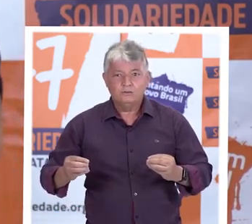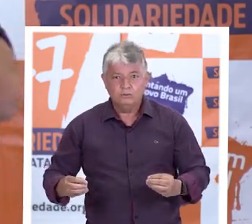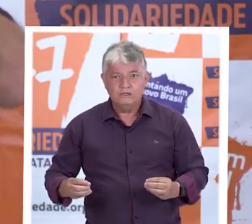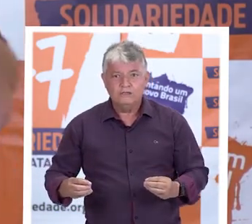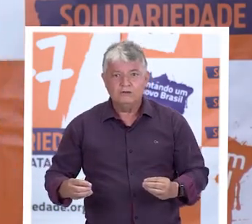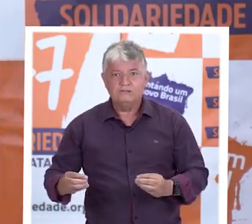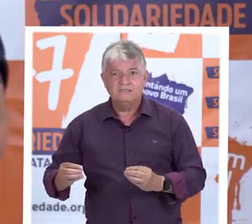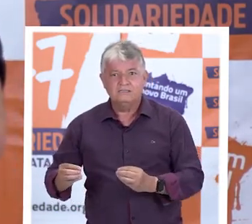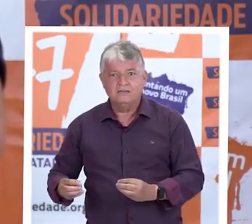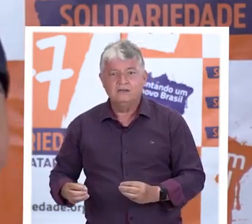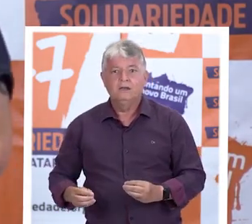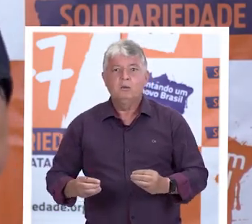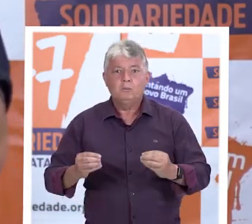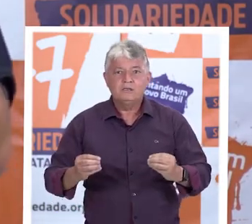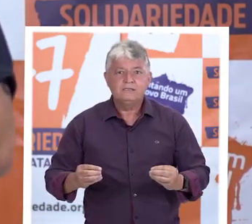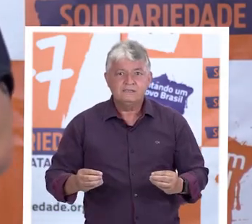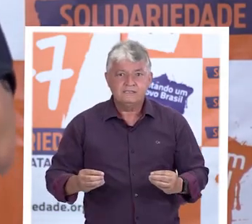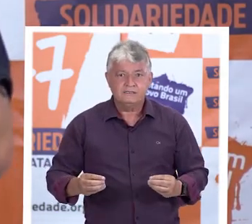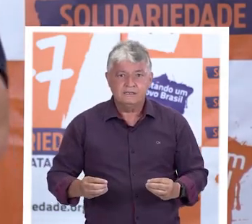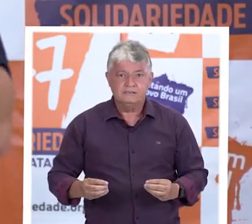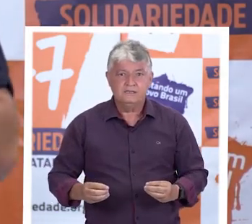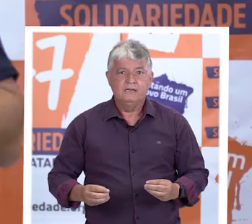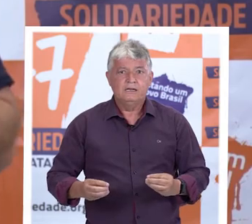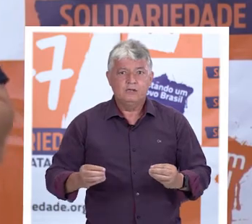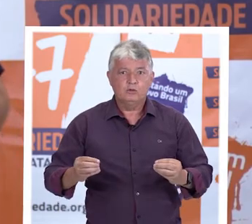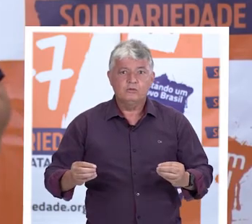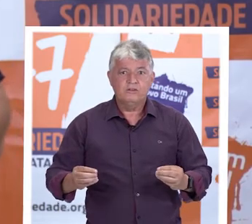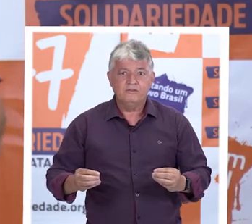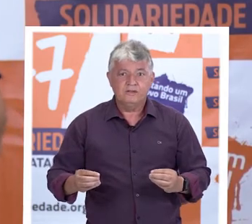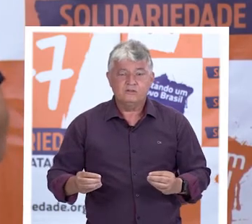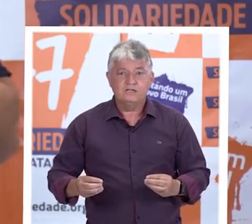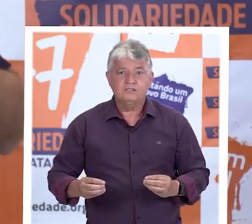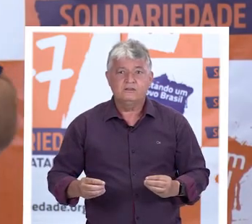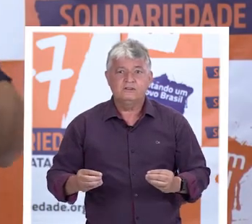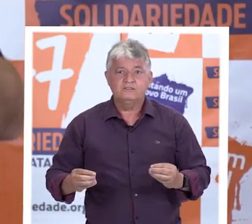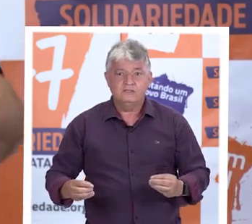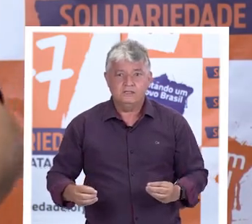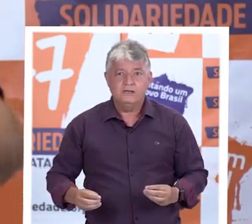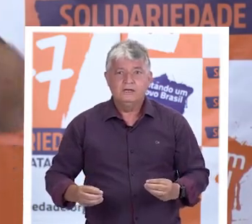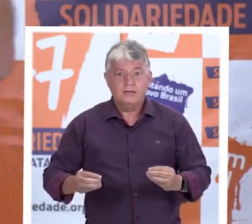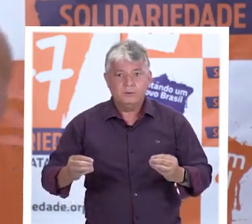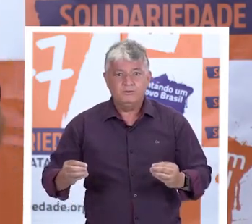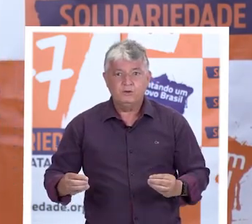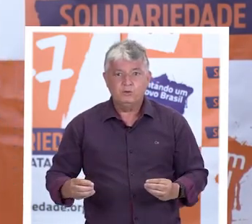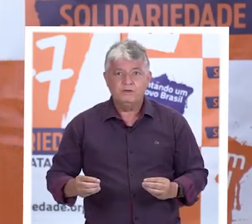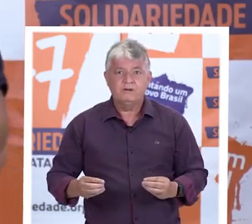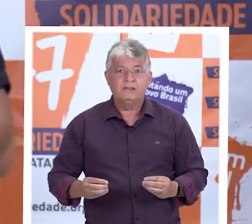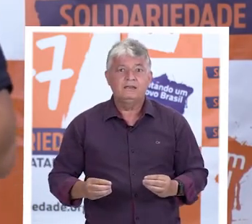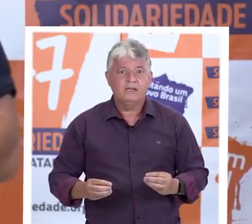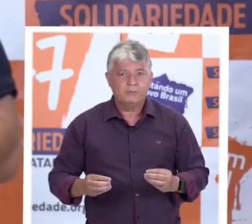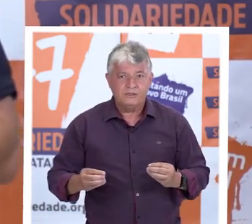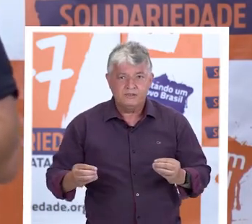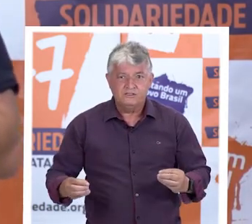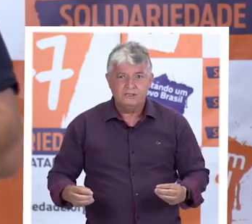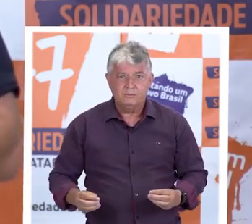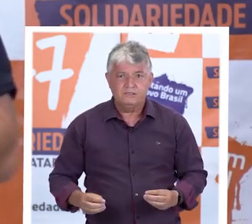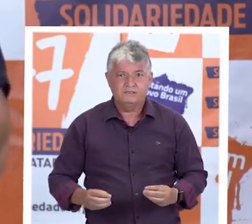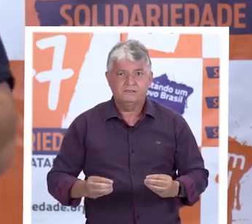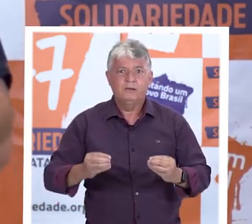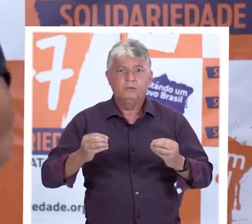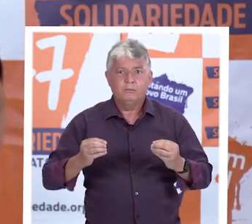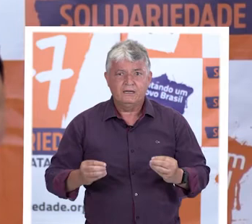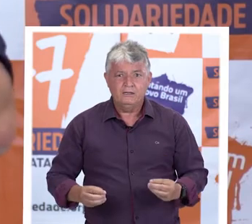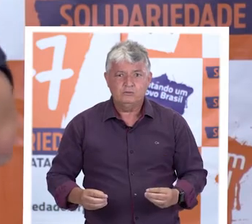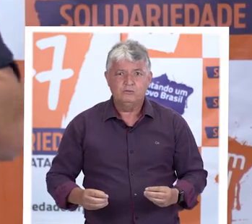comunidade surda da nossa cidade. Pode ter certeza que todos os eventos que a gente fazer na prefeitura vai ter intérprete de